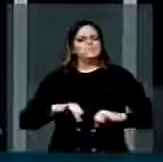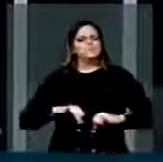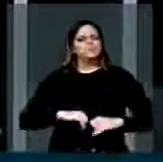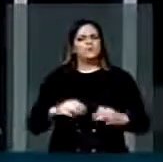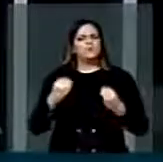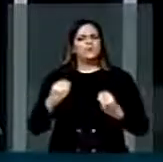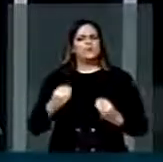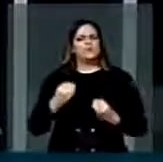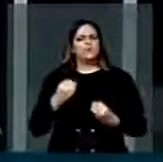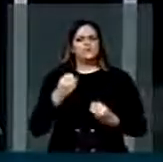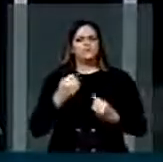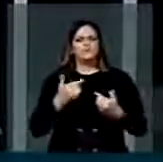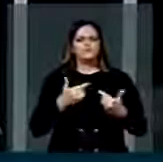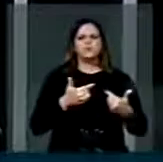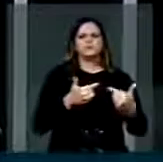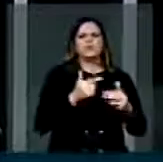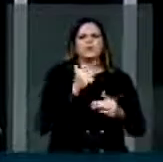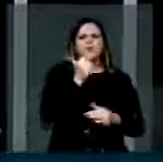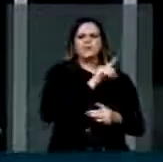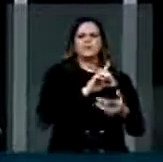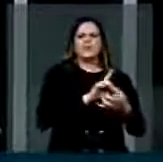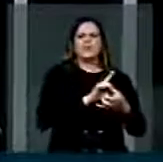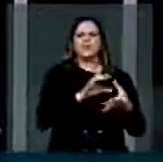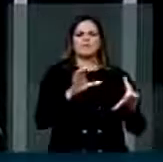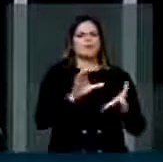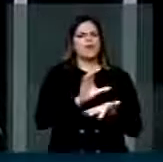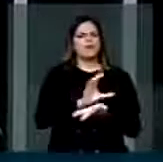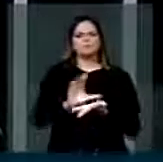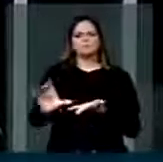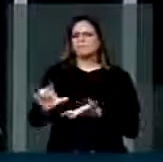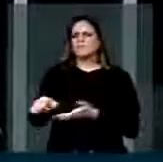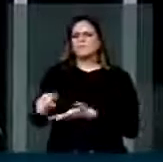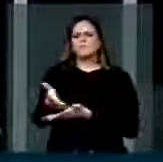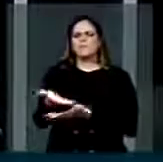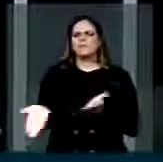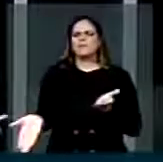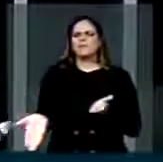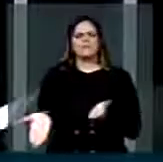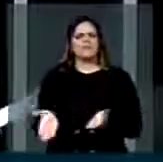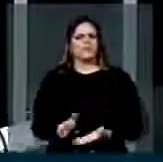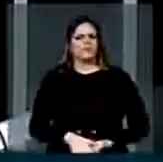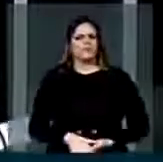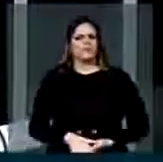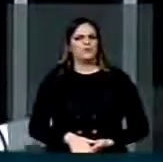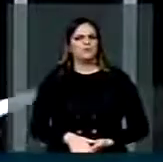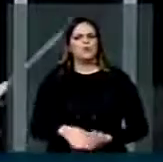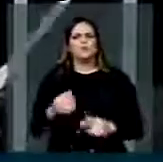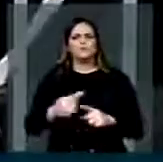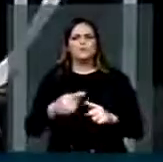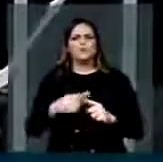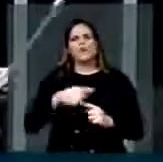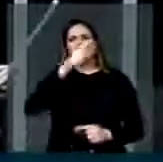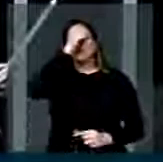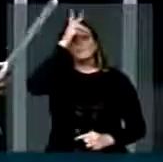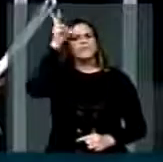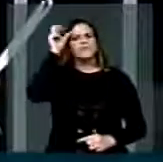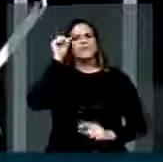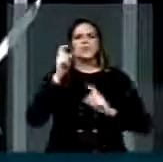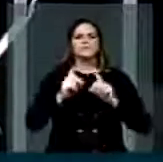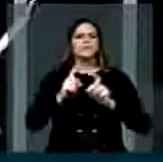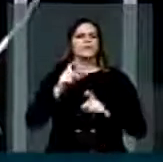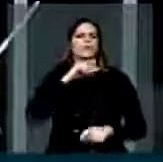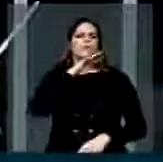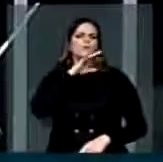manda recurso para o município e esse recurso é perdido porque o prefeito não conseguiu